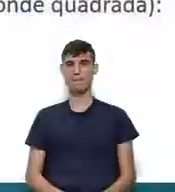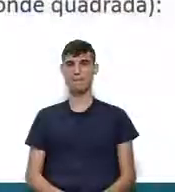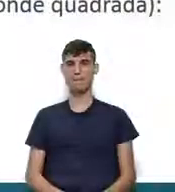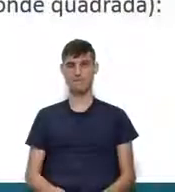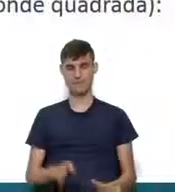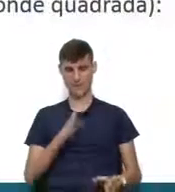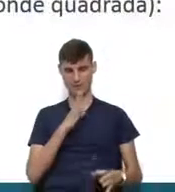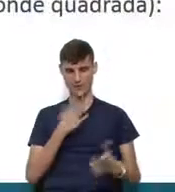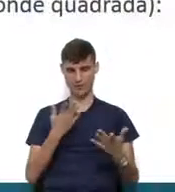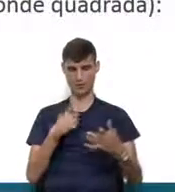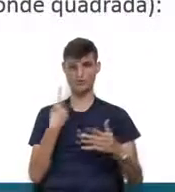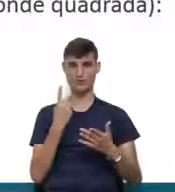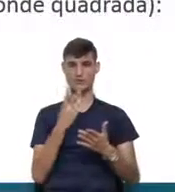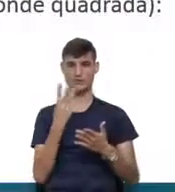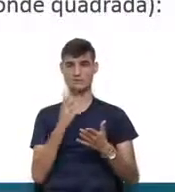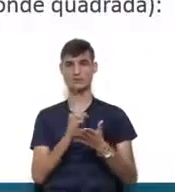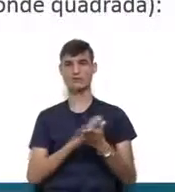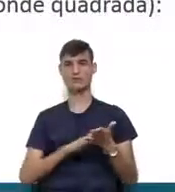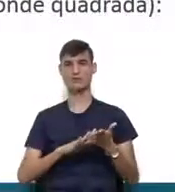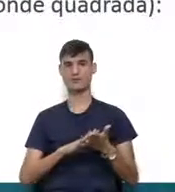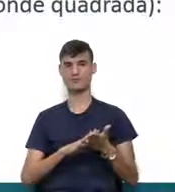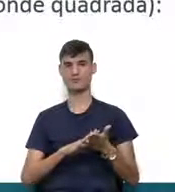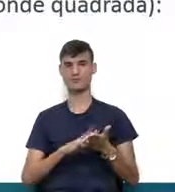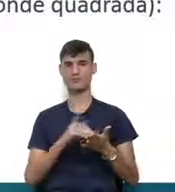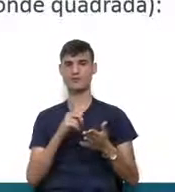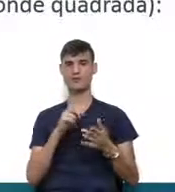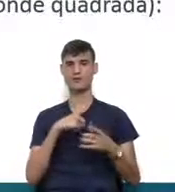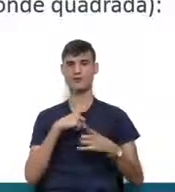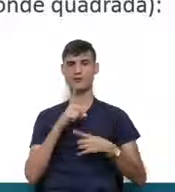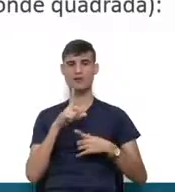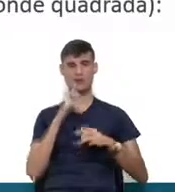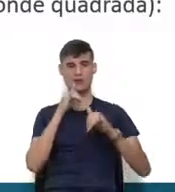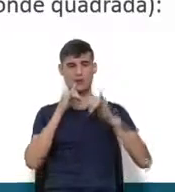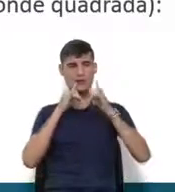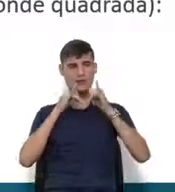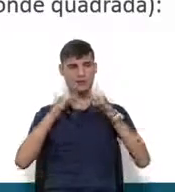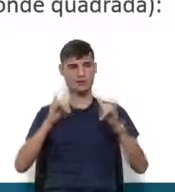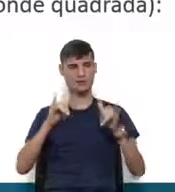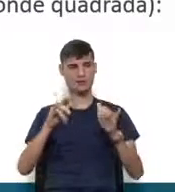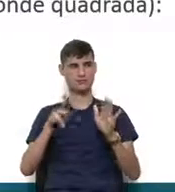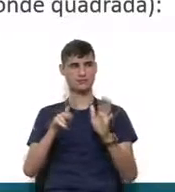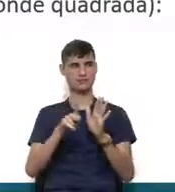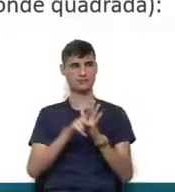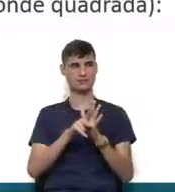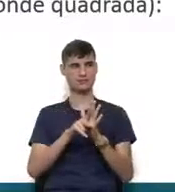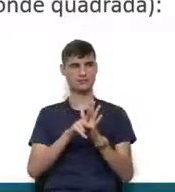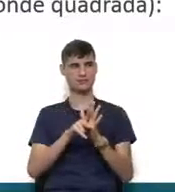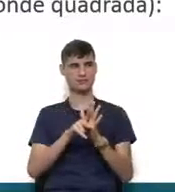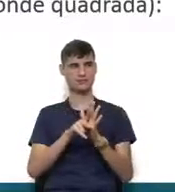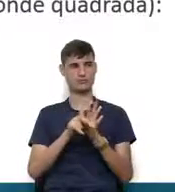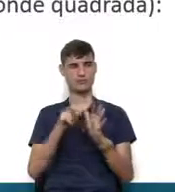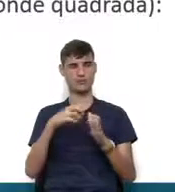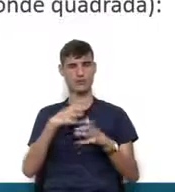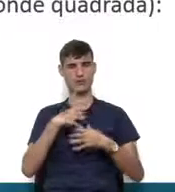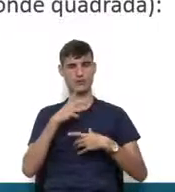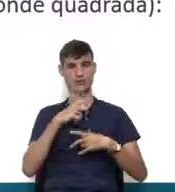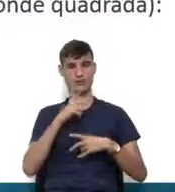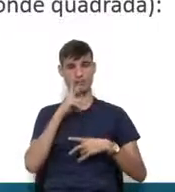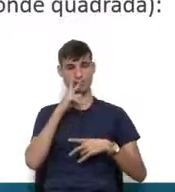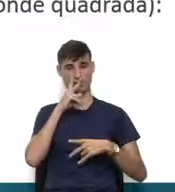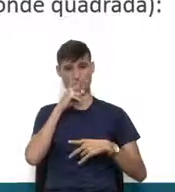a nossa terceira situação. Seja o circuito elétrico a seguir sujeito a uma